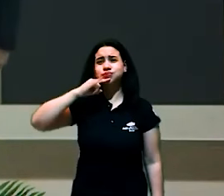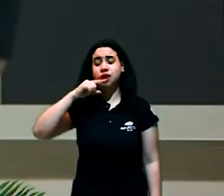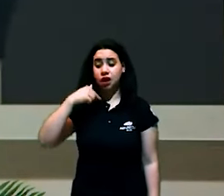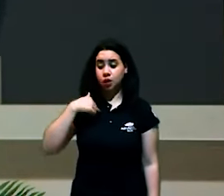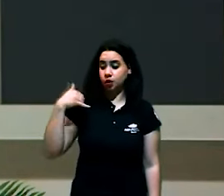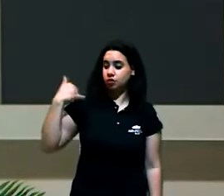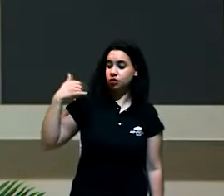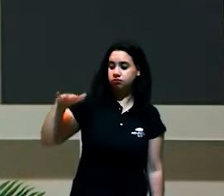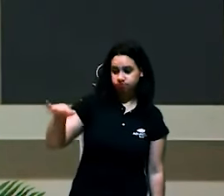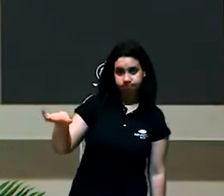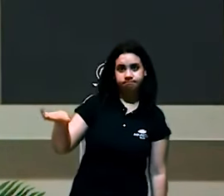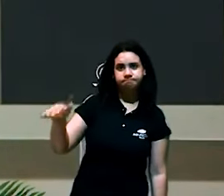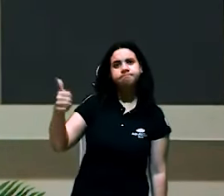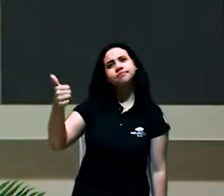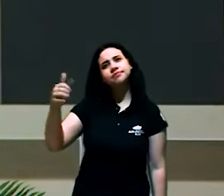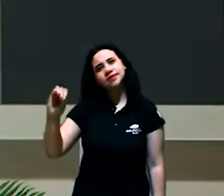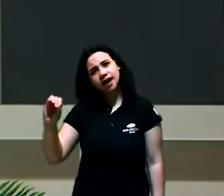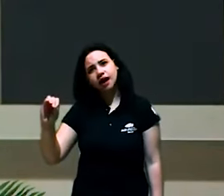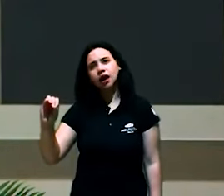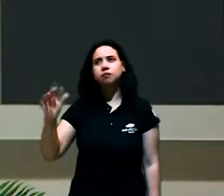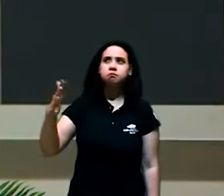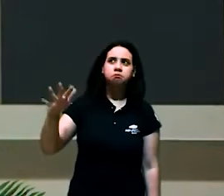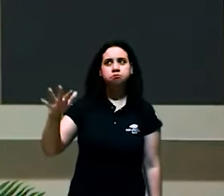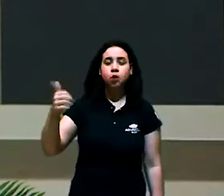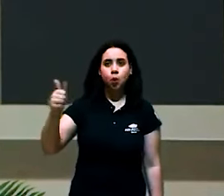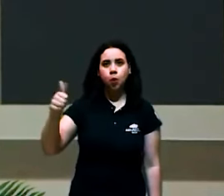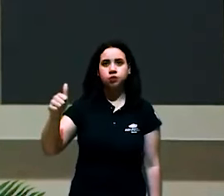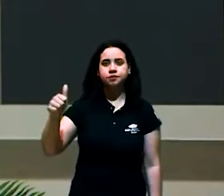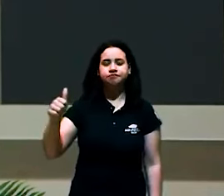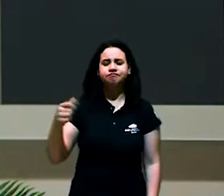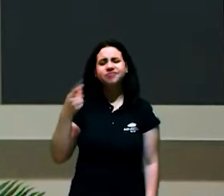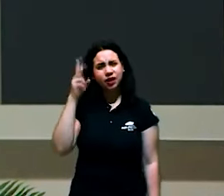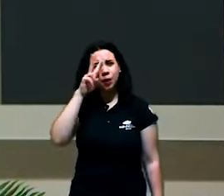Aí eu estava, meu pai bêbado, e a minha mãe